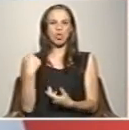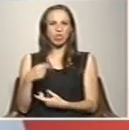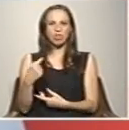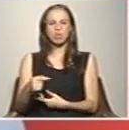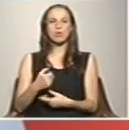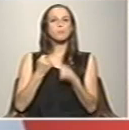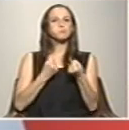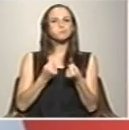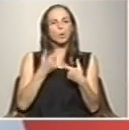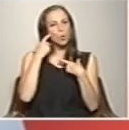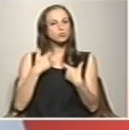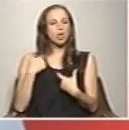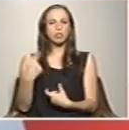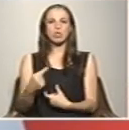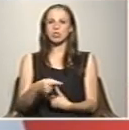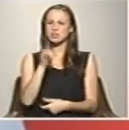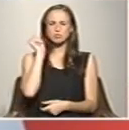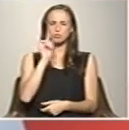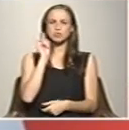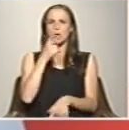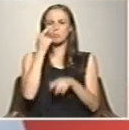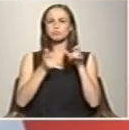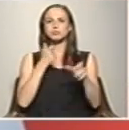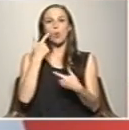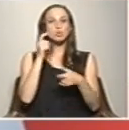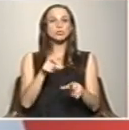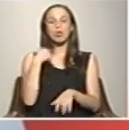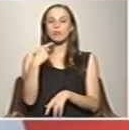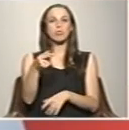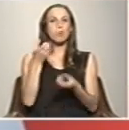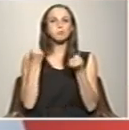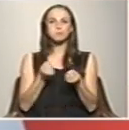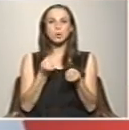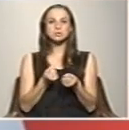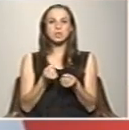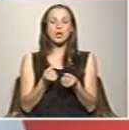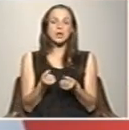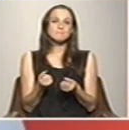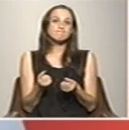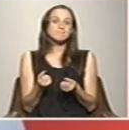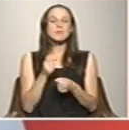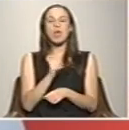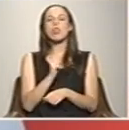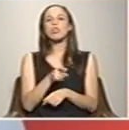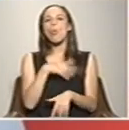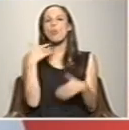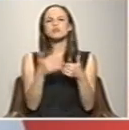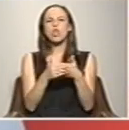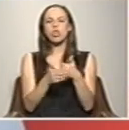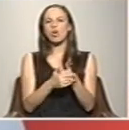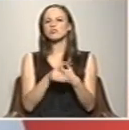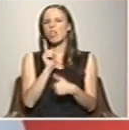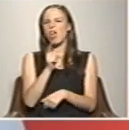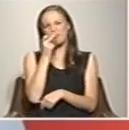conseguir controlar o seu dia-a-dia, isto é muito importante, porque as pessoas têm menos controle sobre o seu dia-a-dia, naturalmente que vai tornar estes idosos mais frágeis,